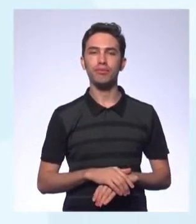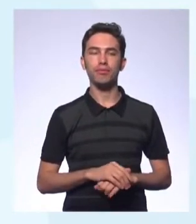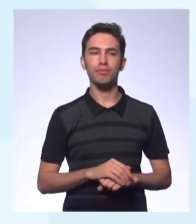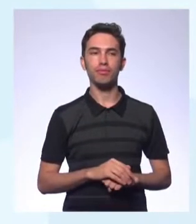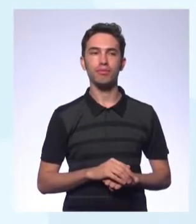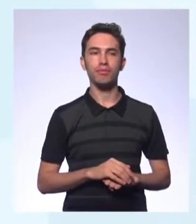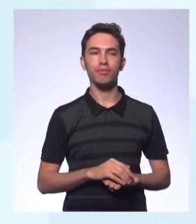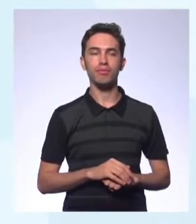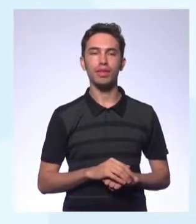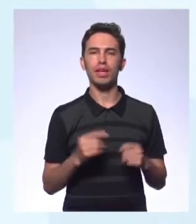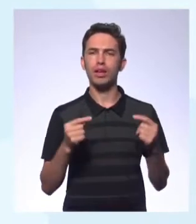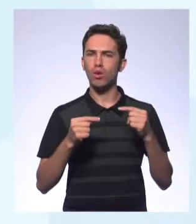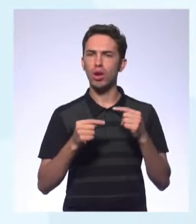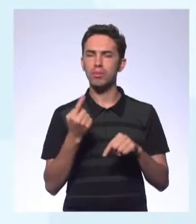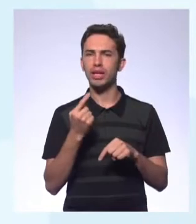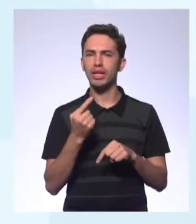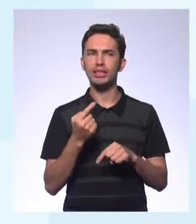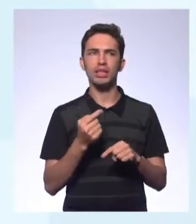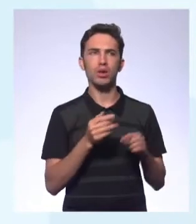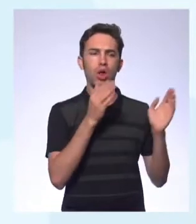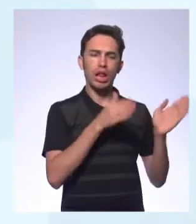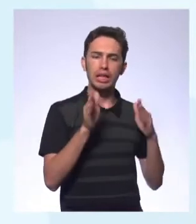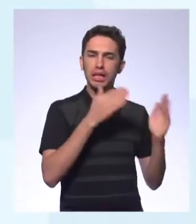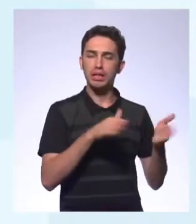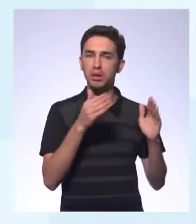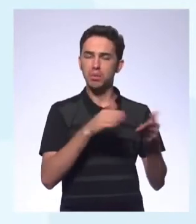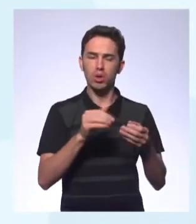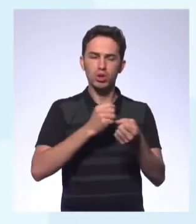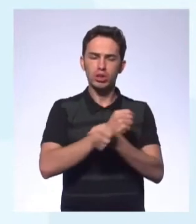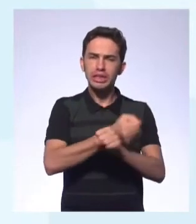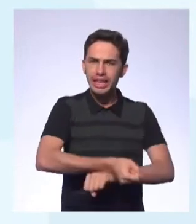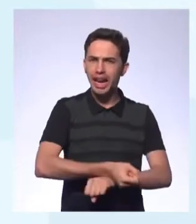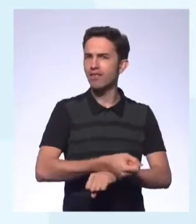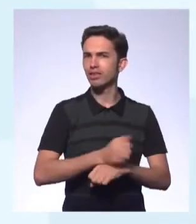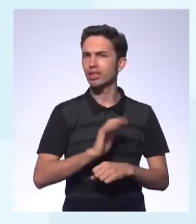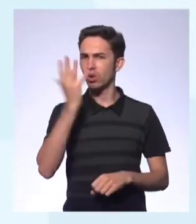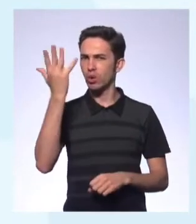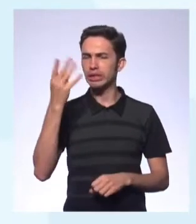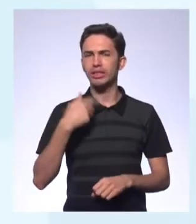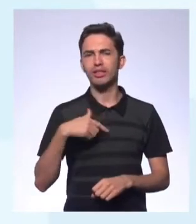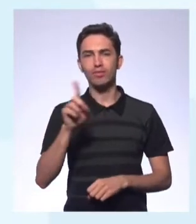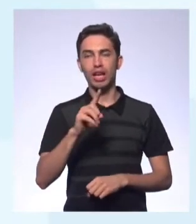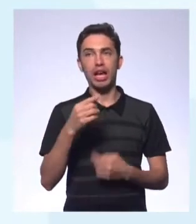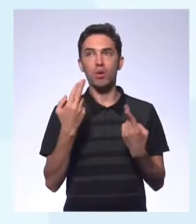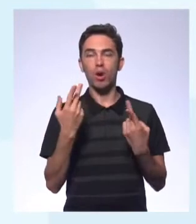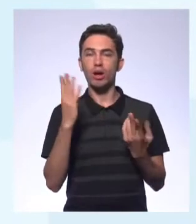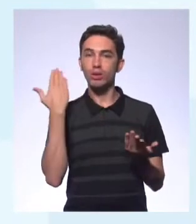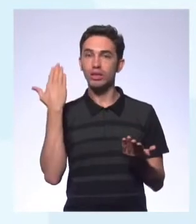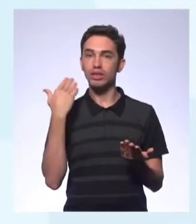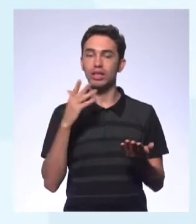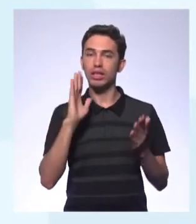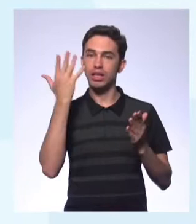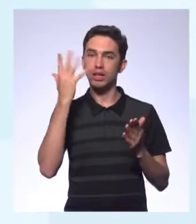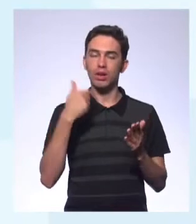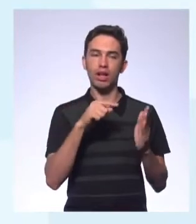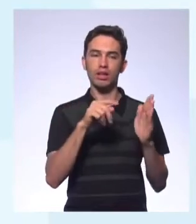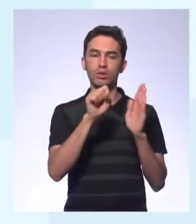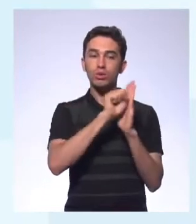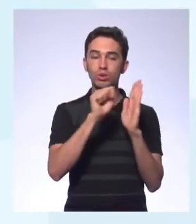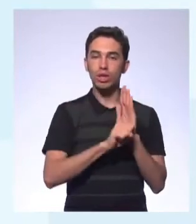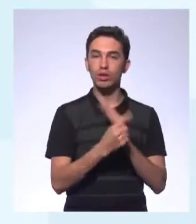de produção escrava, como que se deu aí no século XVI.